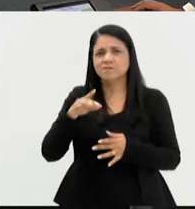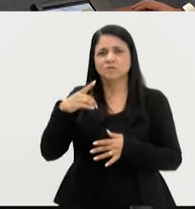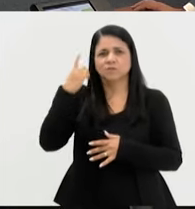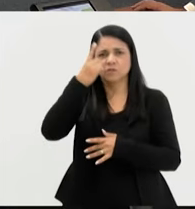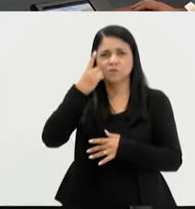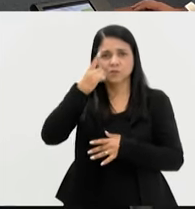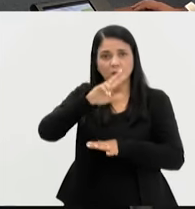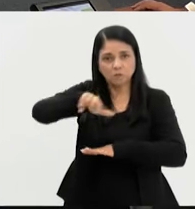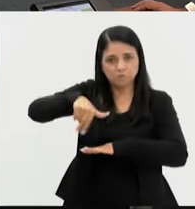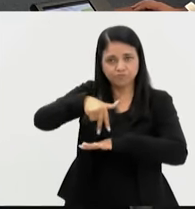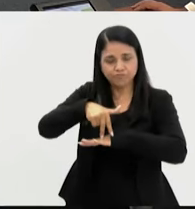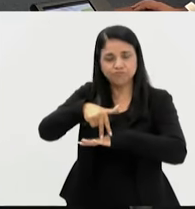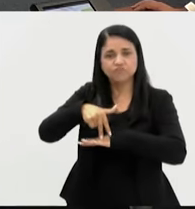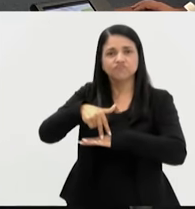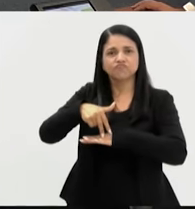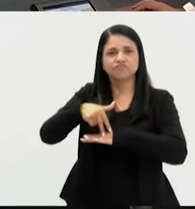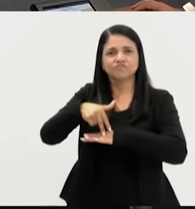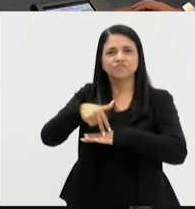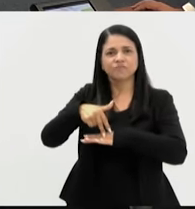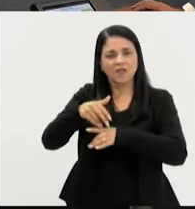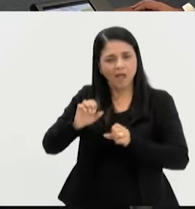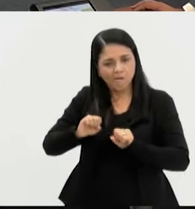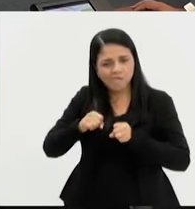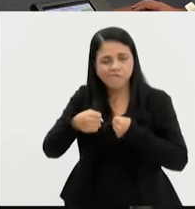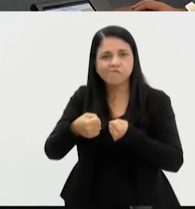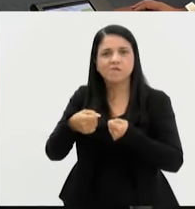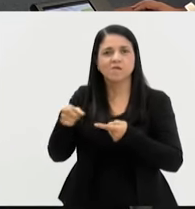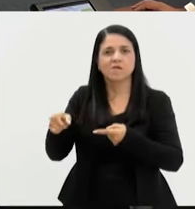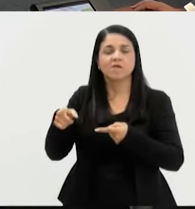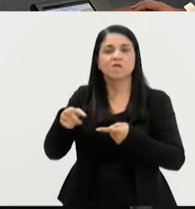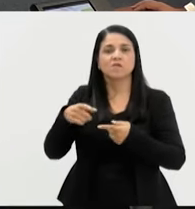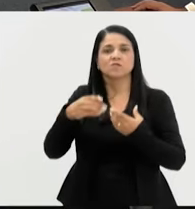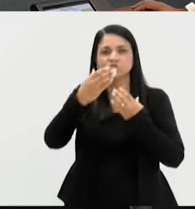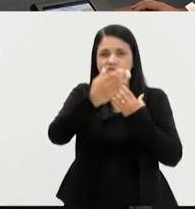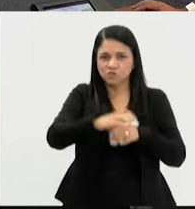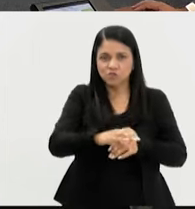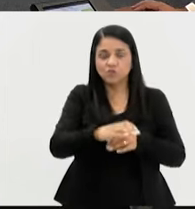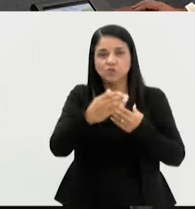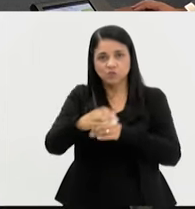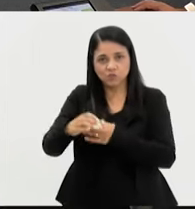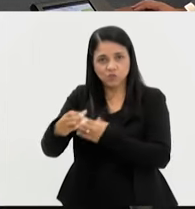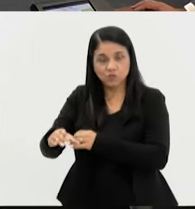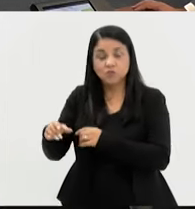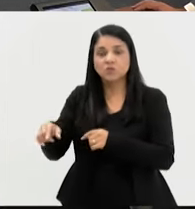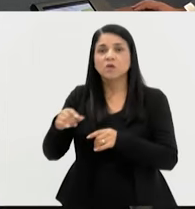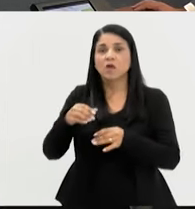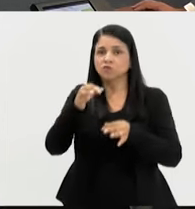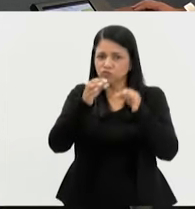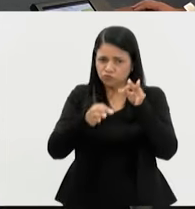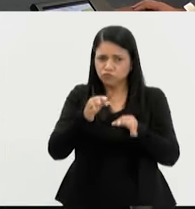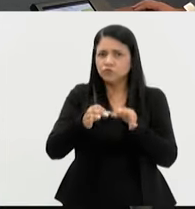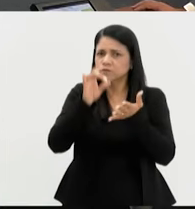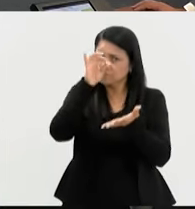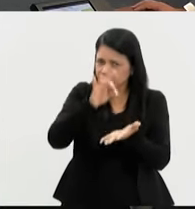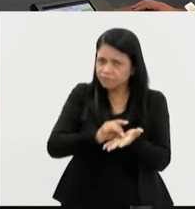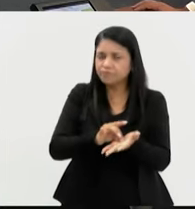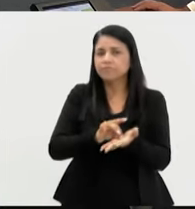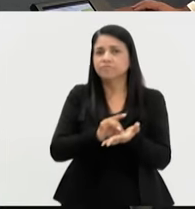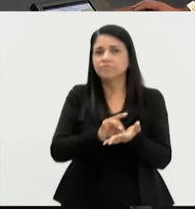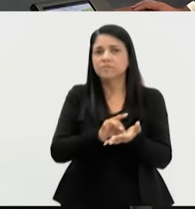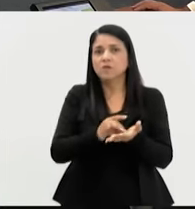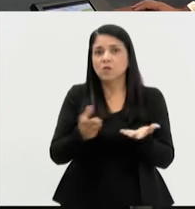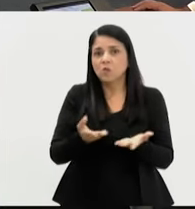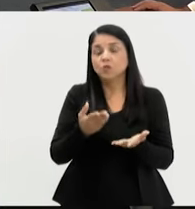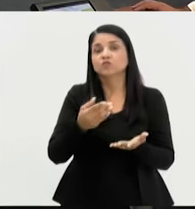favor deles para que realmente possa ser feita Essa justiça e que na realidade hoje é um défice muito grande